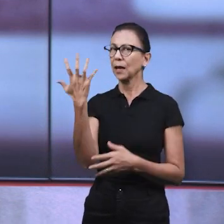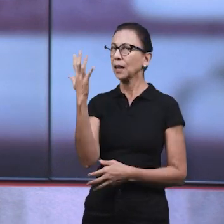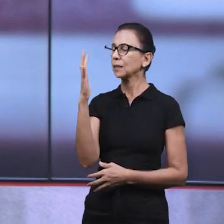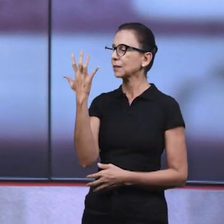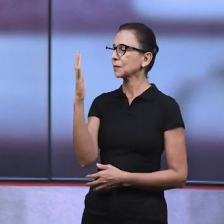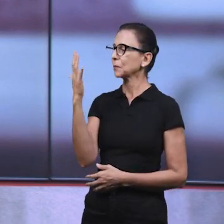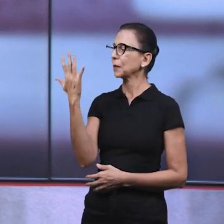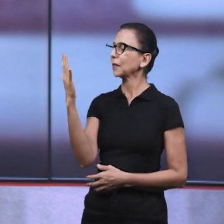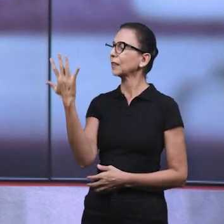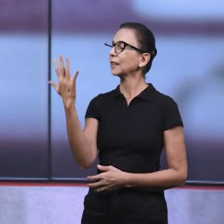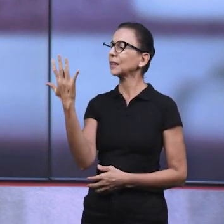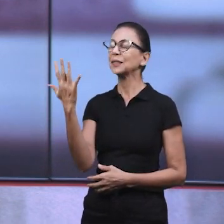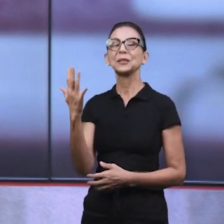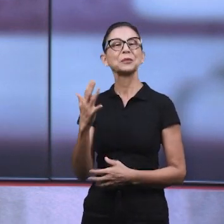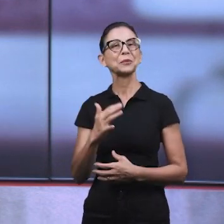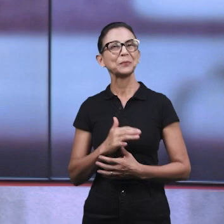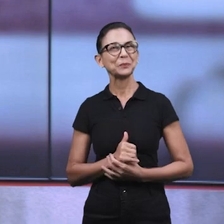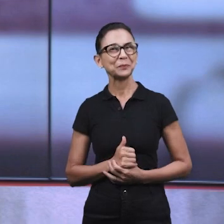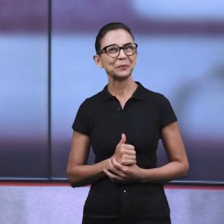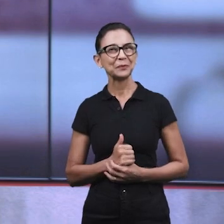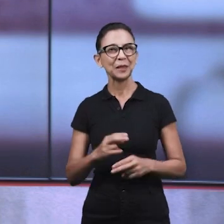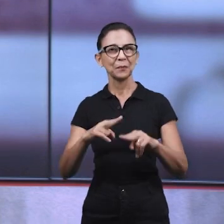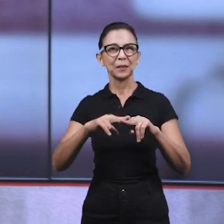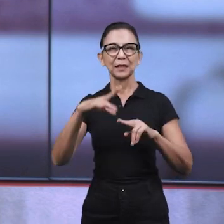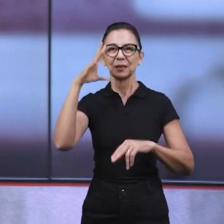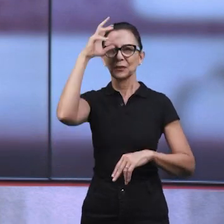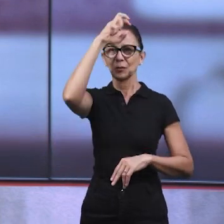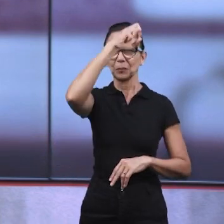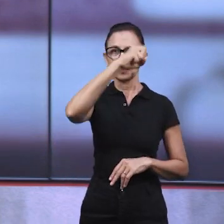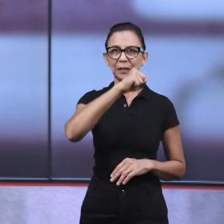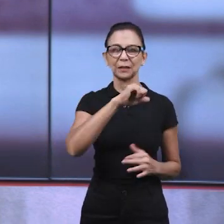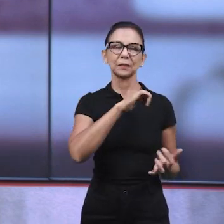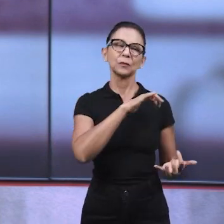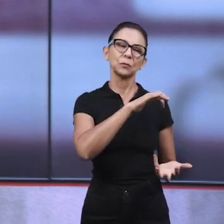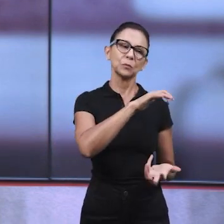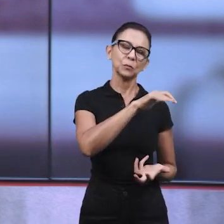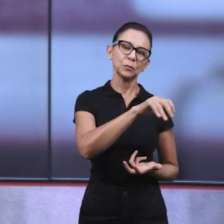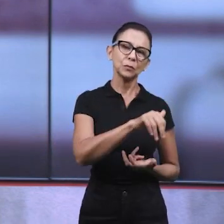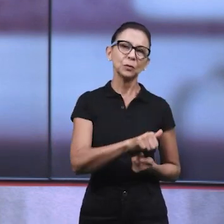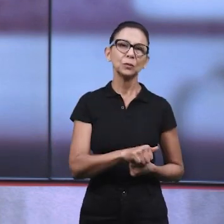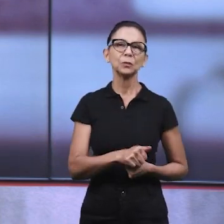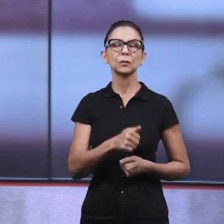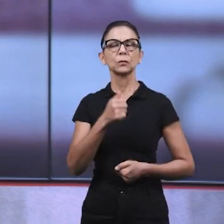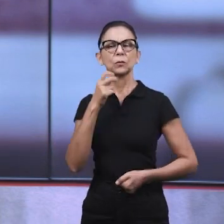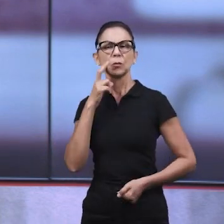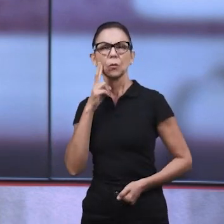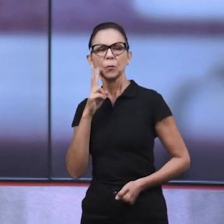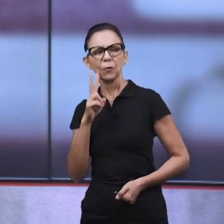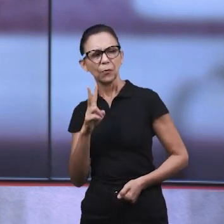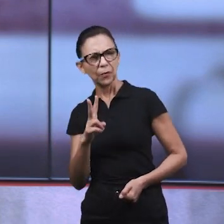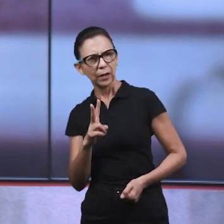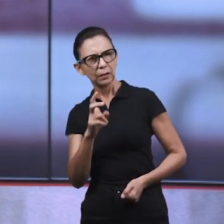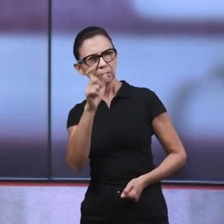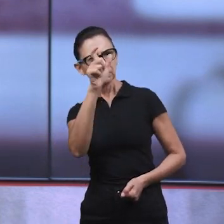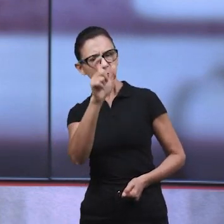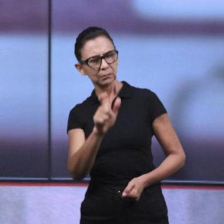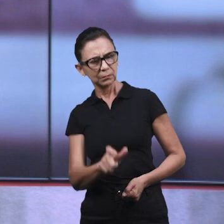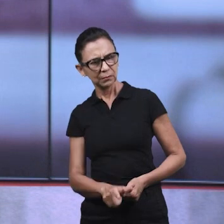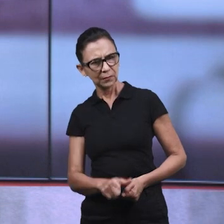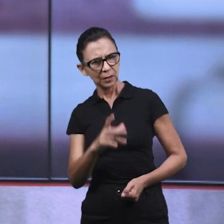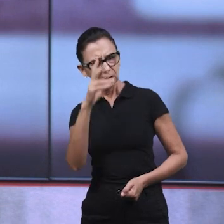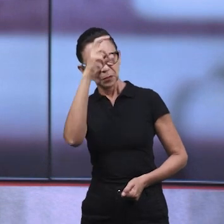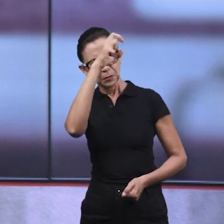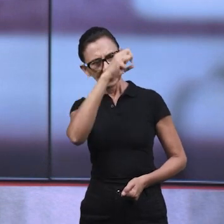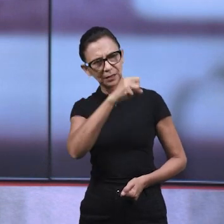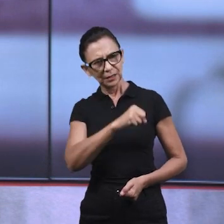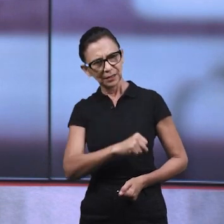refratam a nossa compreensão de mundo, a nossa maneira de enxergar a vida, o nosso modo de compreender o outro,